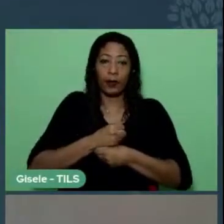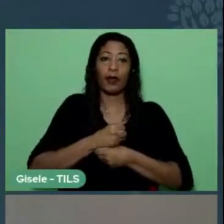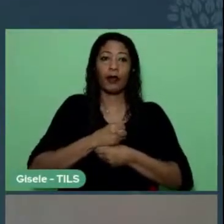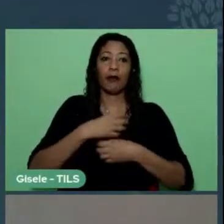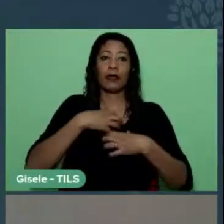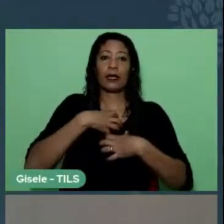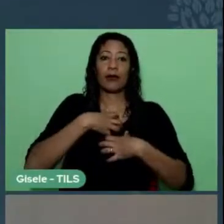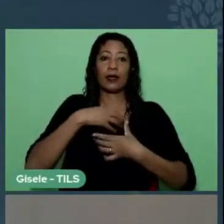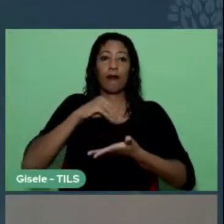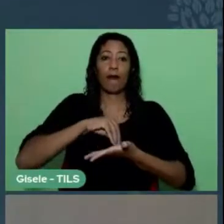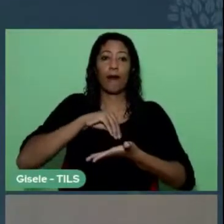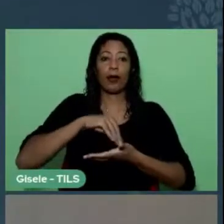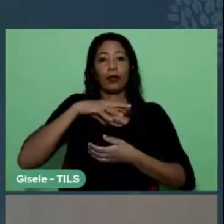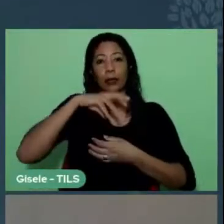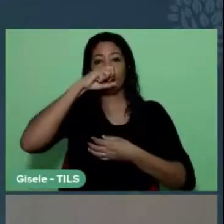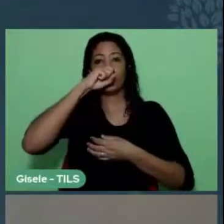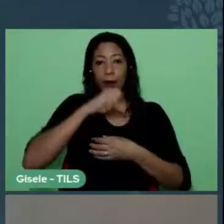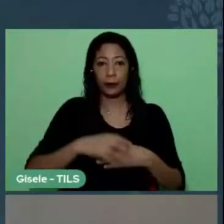chiado.